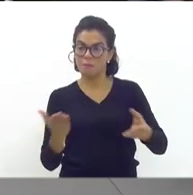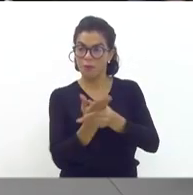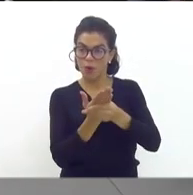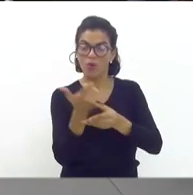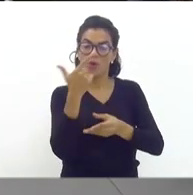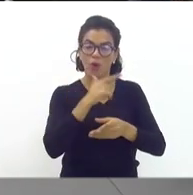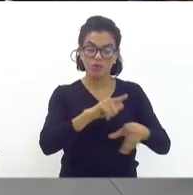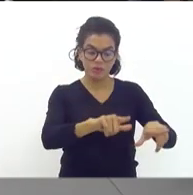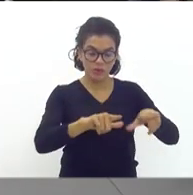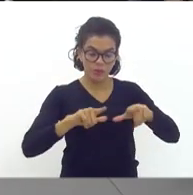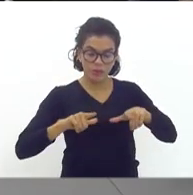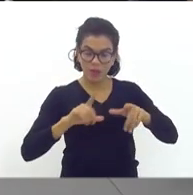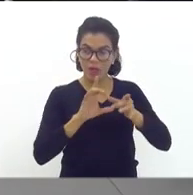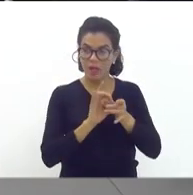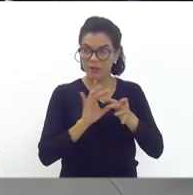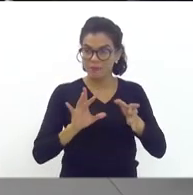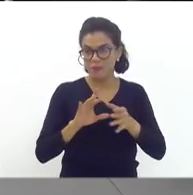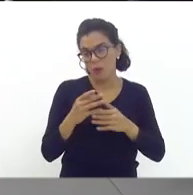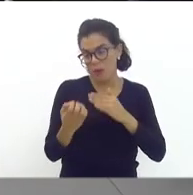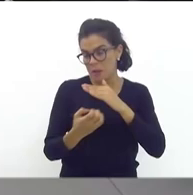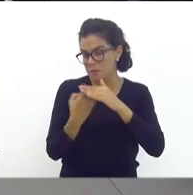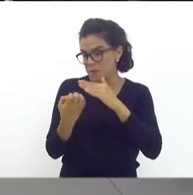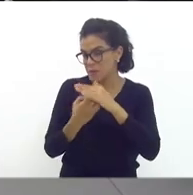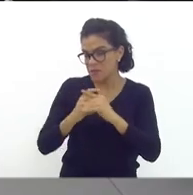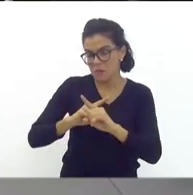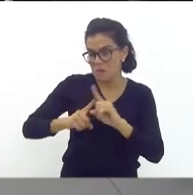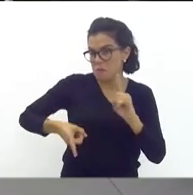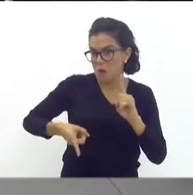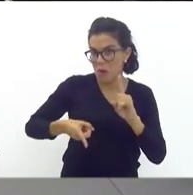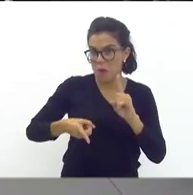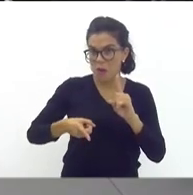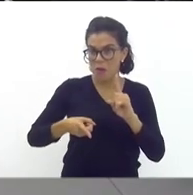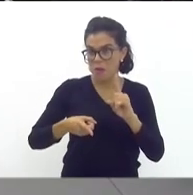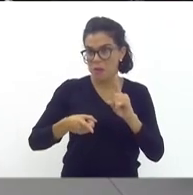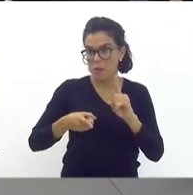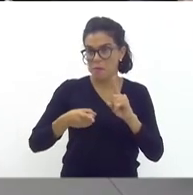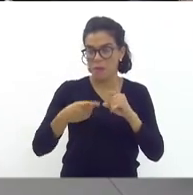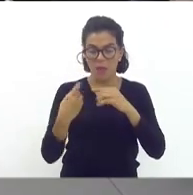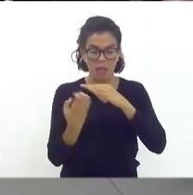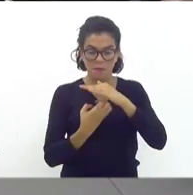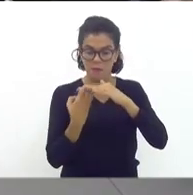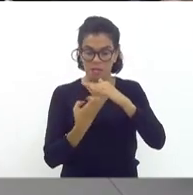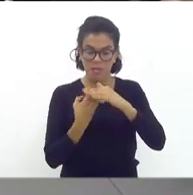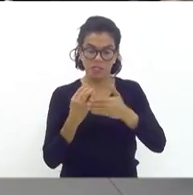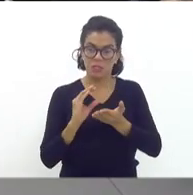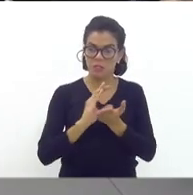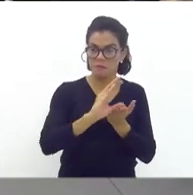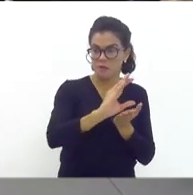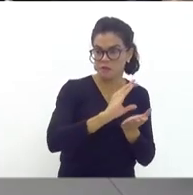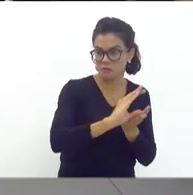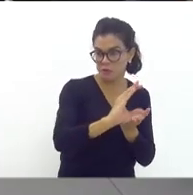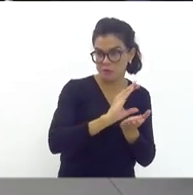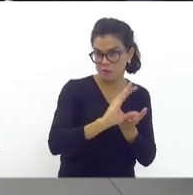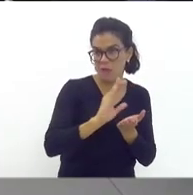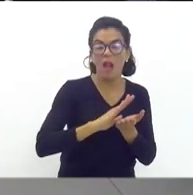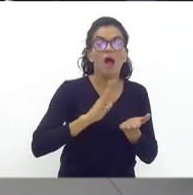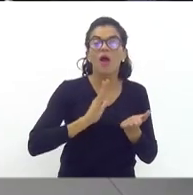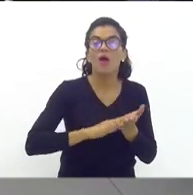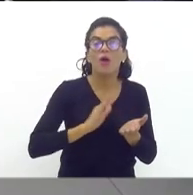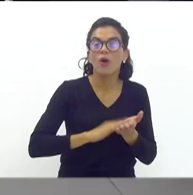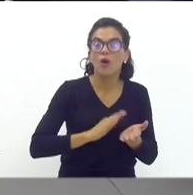então jamais a agência impede de concessionária fazer investimento ela cobra